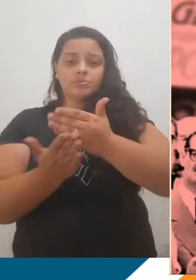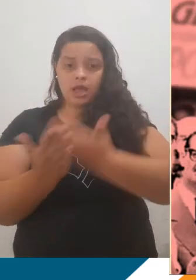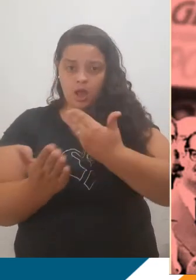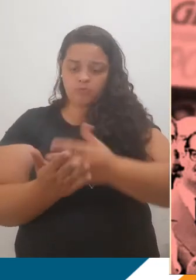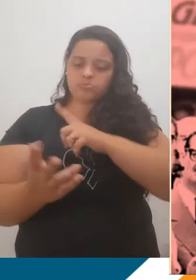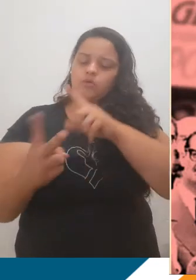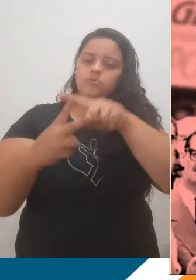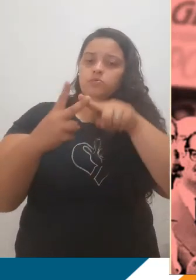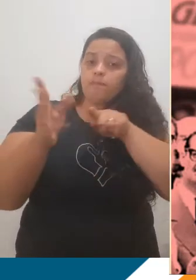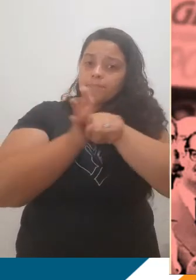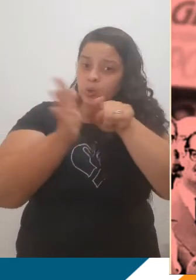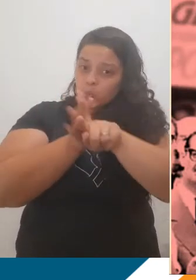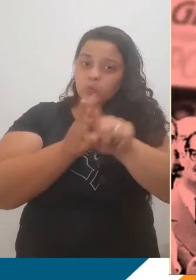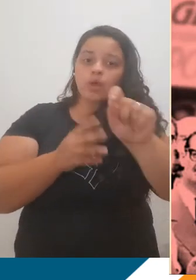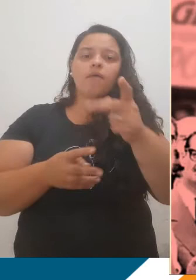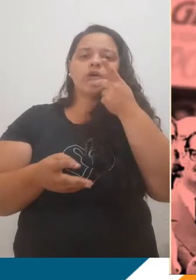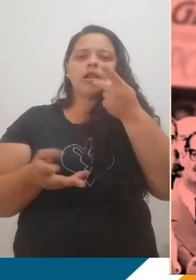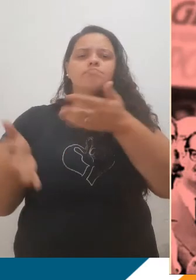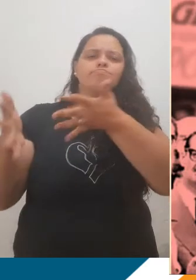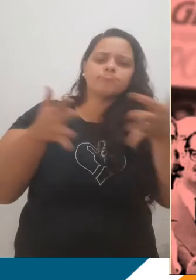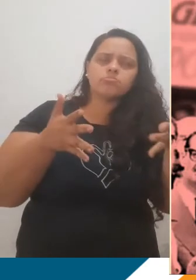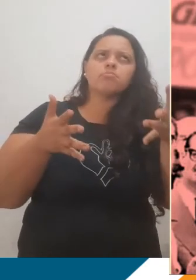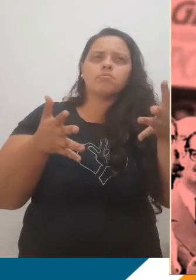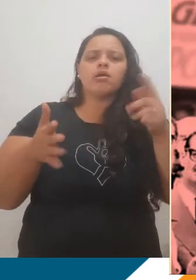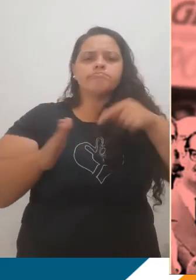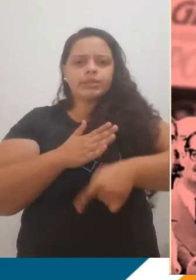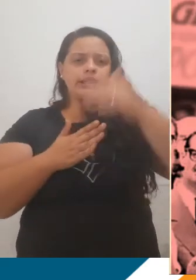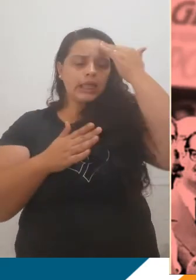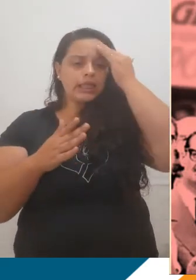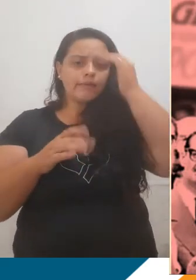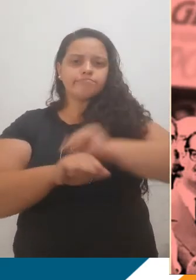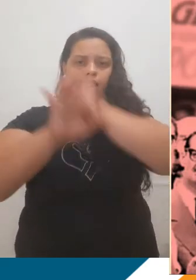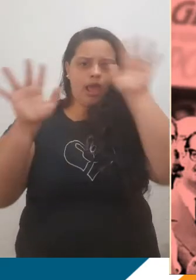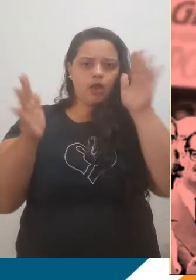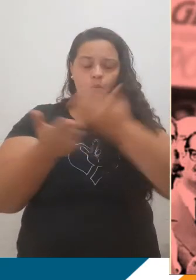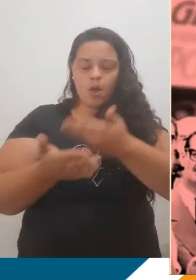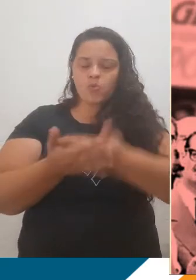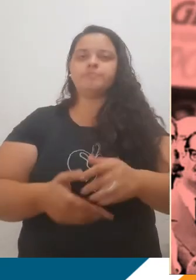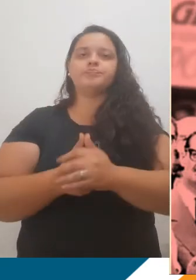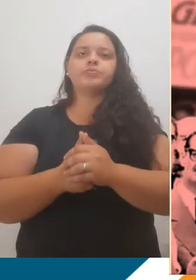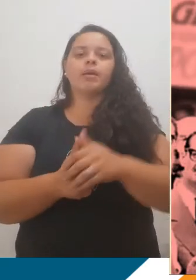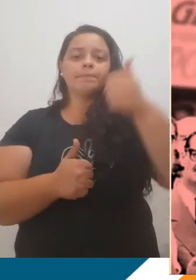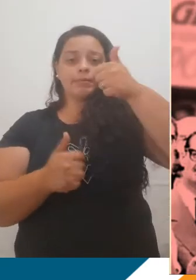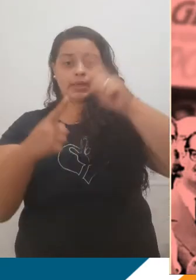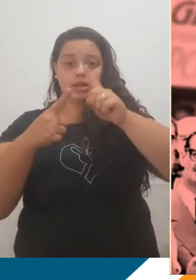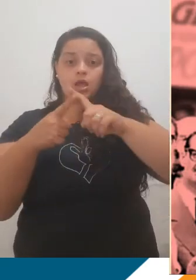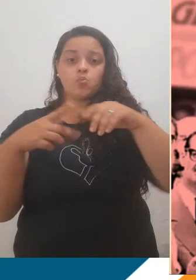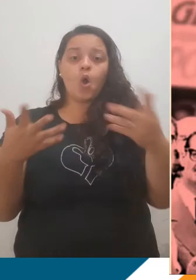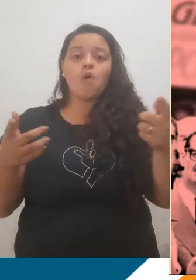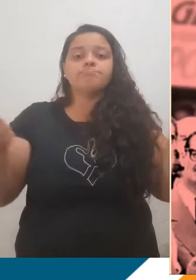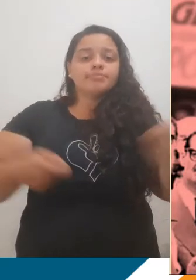fazer a vocês, para a gente questionar ao longo de toda essa aula. Vamos lá. A primeira é: qual será a capacidade